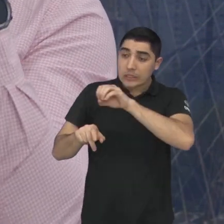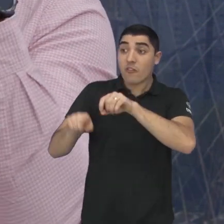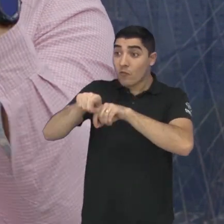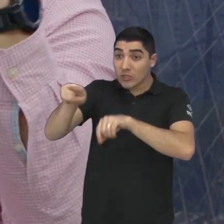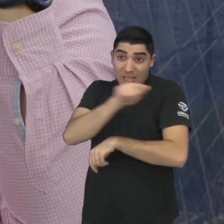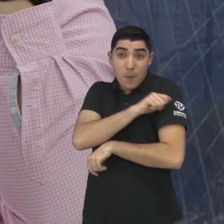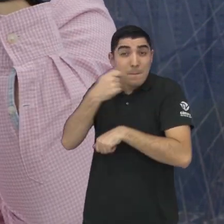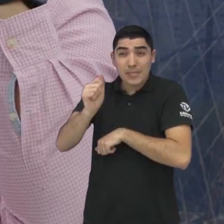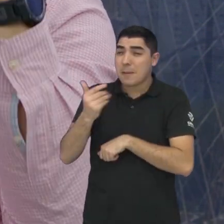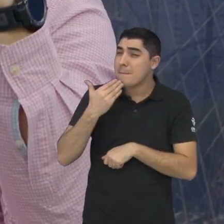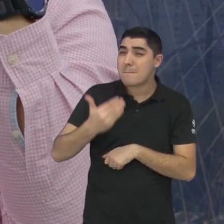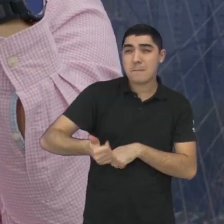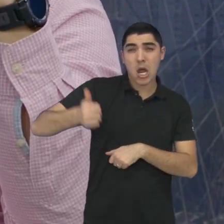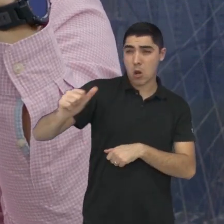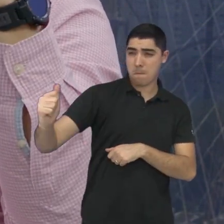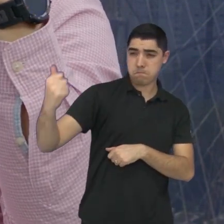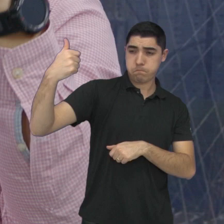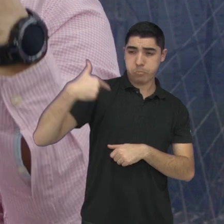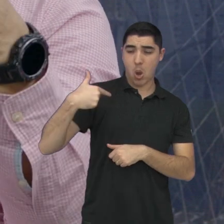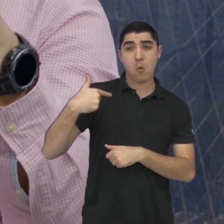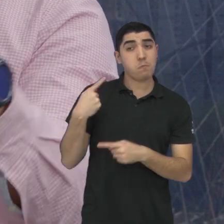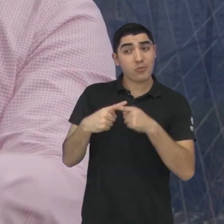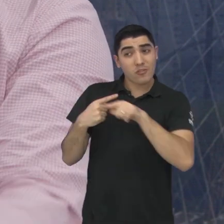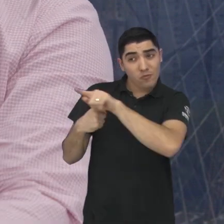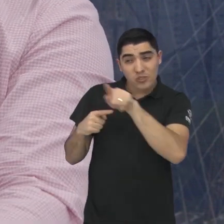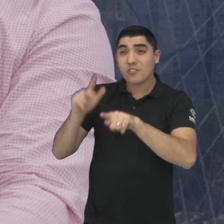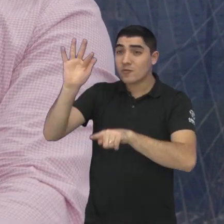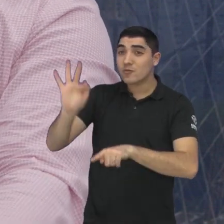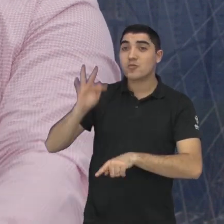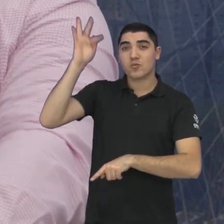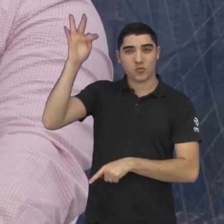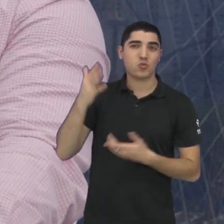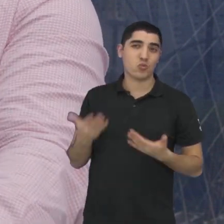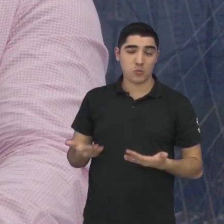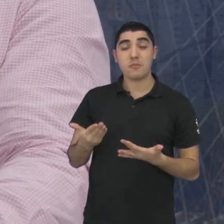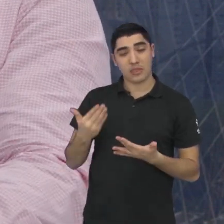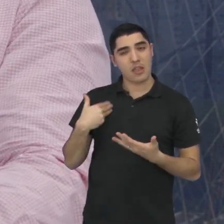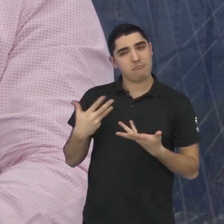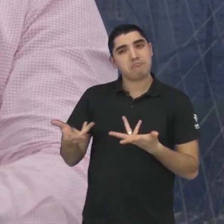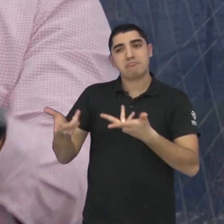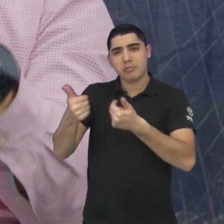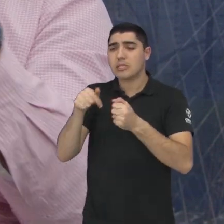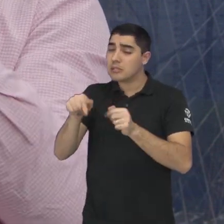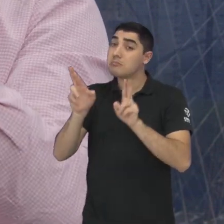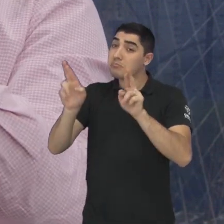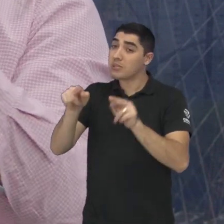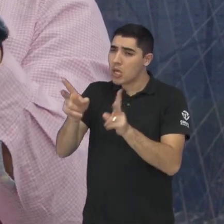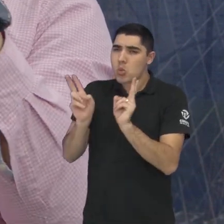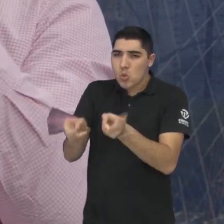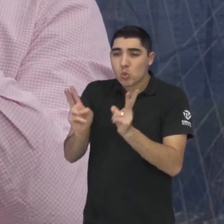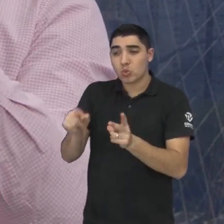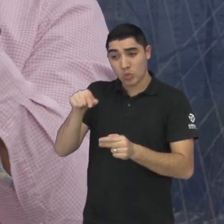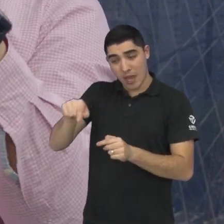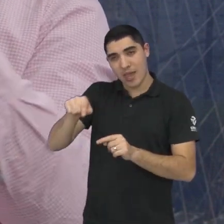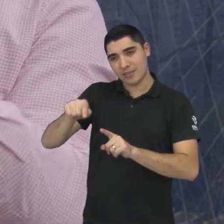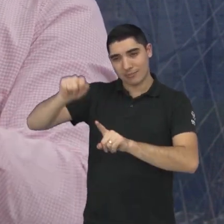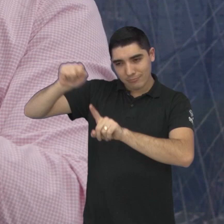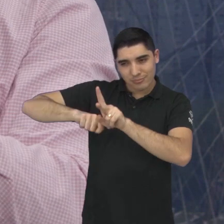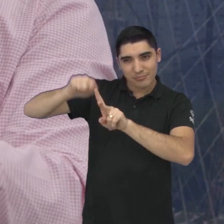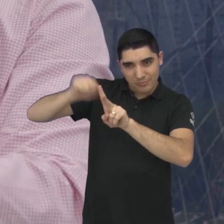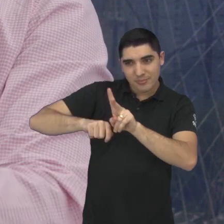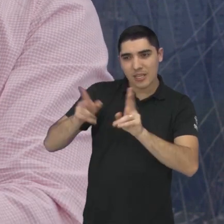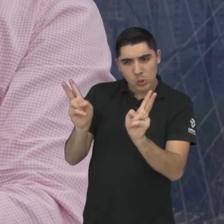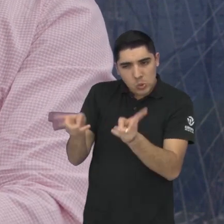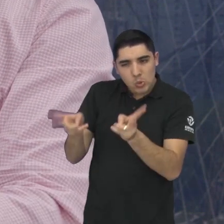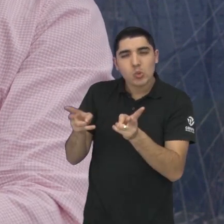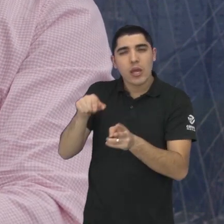eles sejam sempre melhores do que a gente que está ensinando nesse momento. É fantástico, eu espero que isso continue ao longo das 9 semanas,